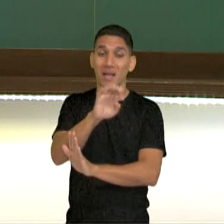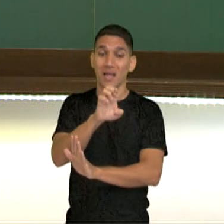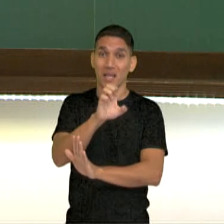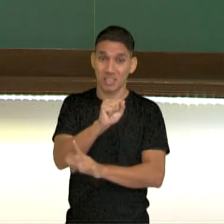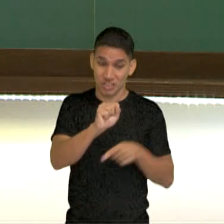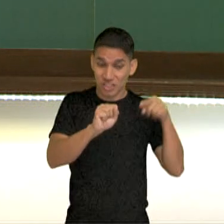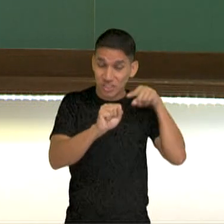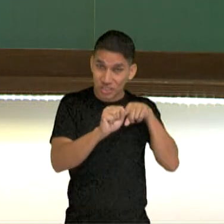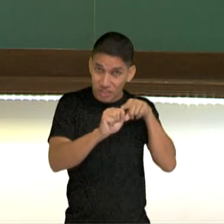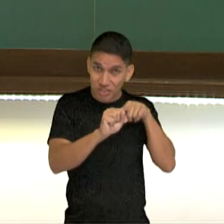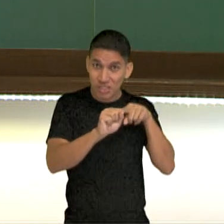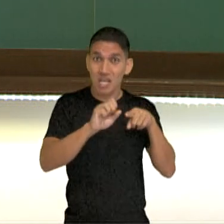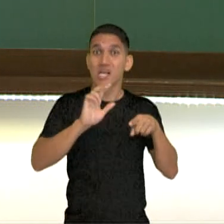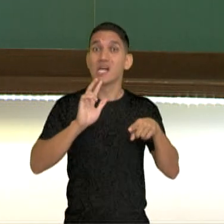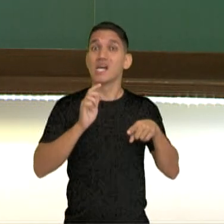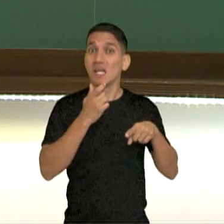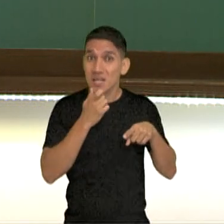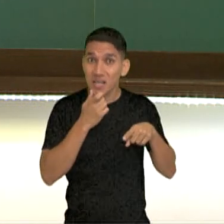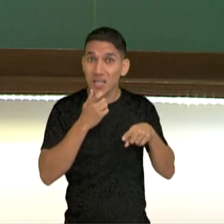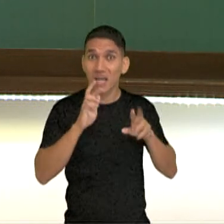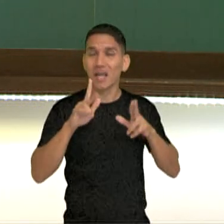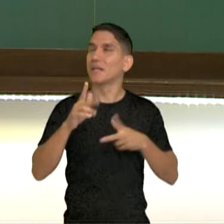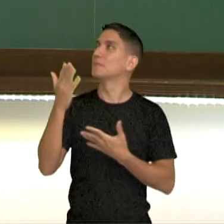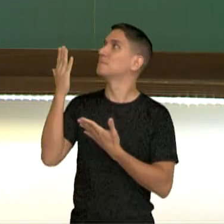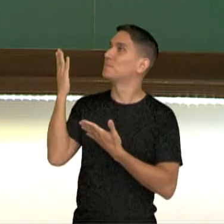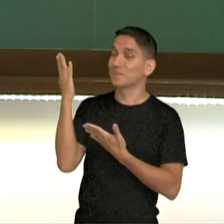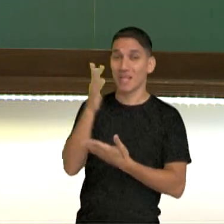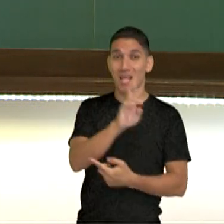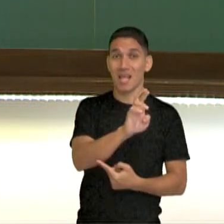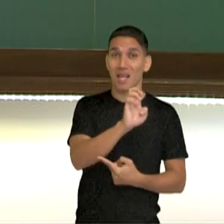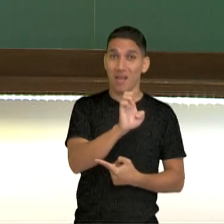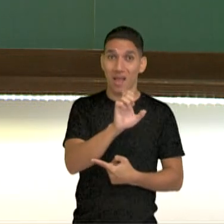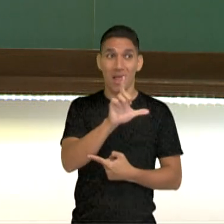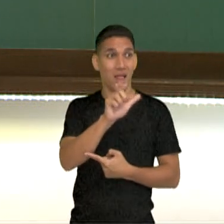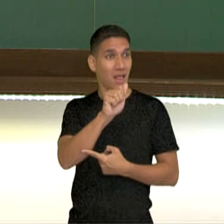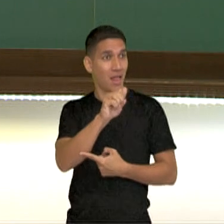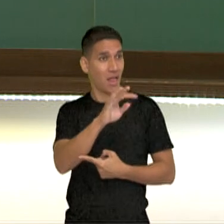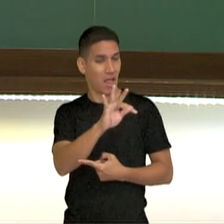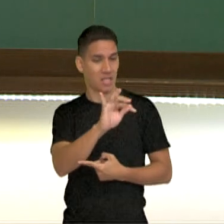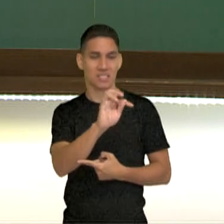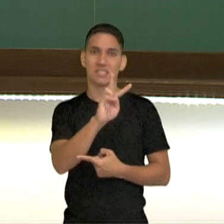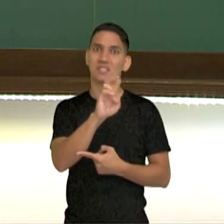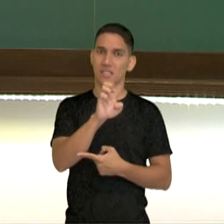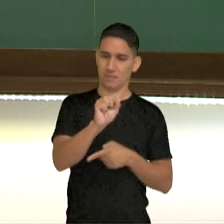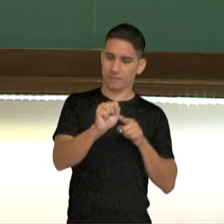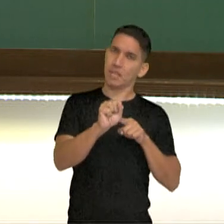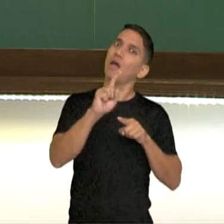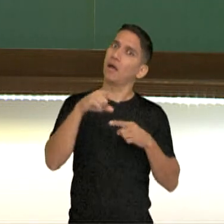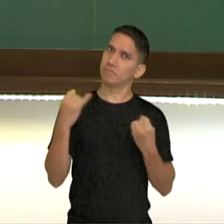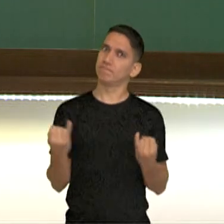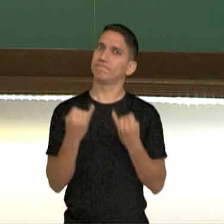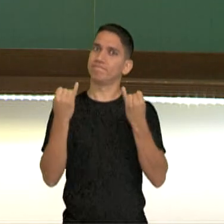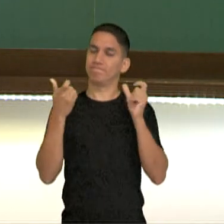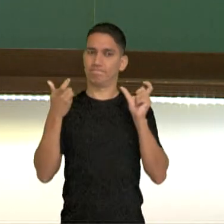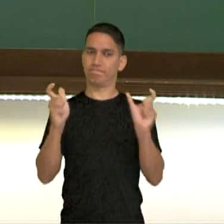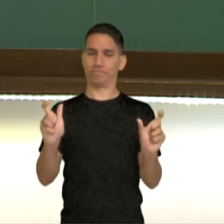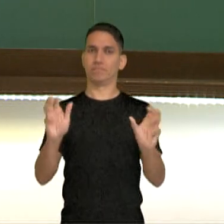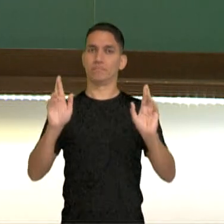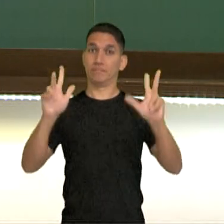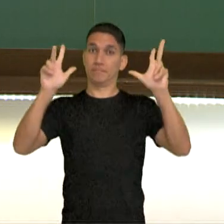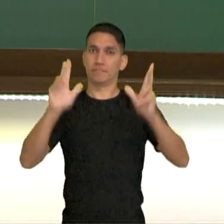palavrinha relatives. Então é bem importante prestar atenção nessas duas palavrinhas aqui.